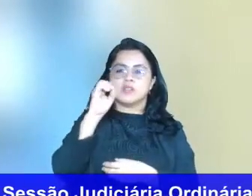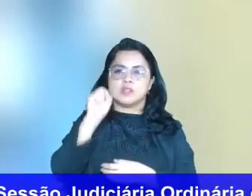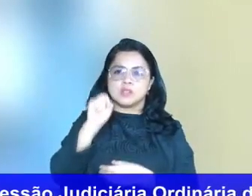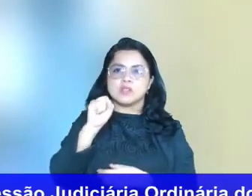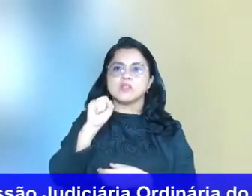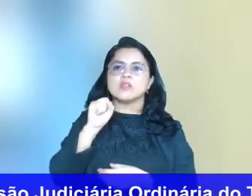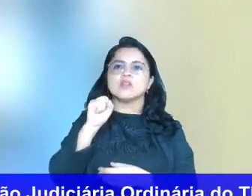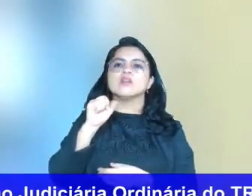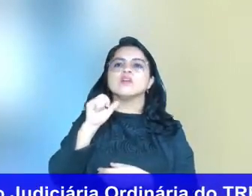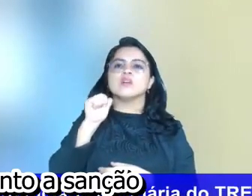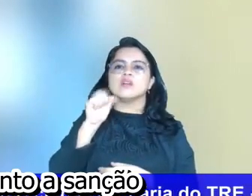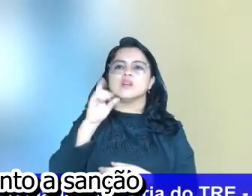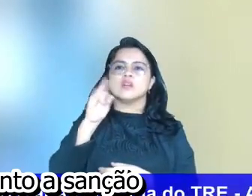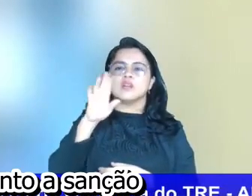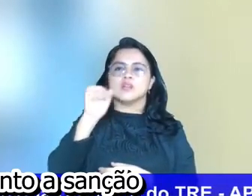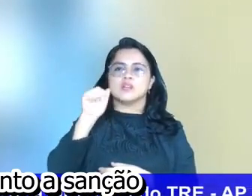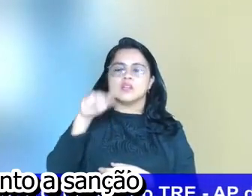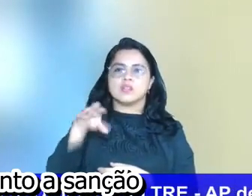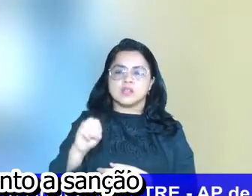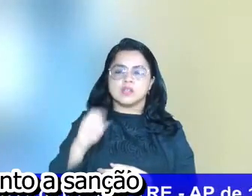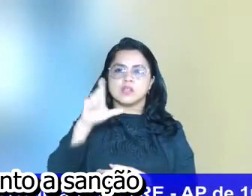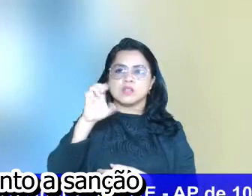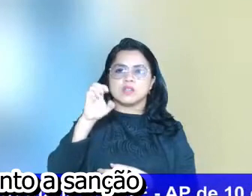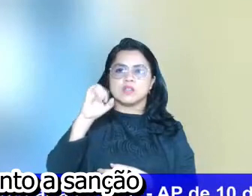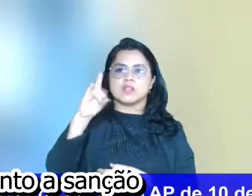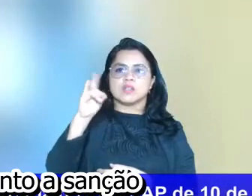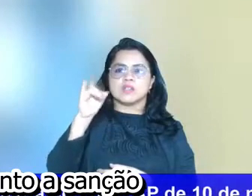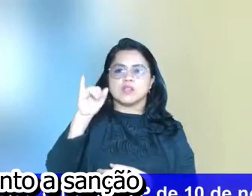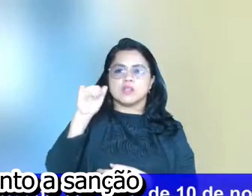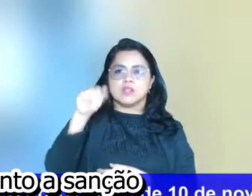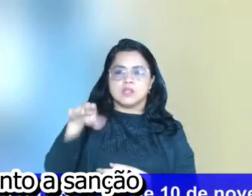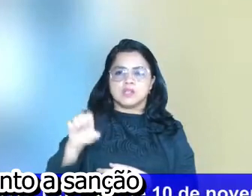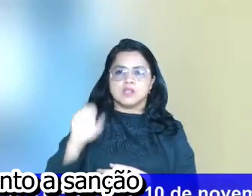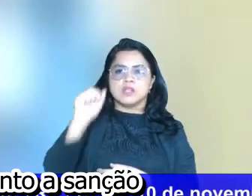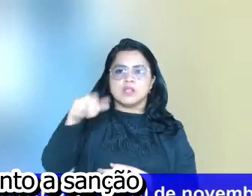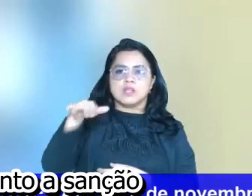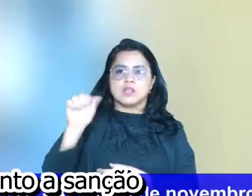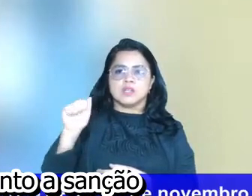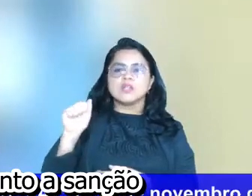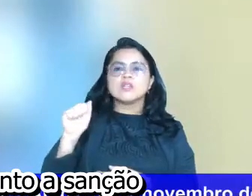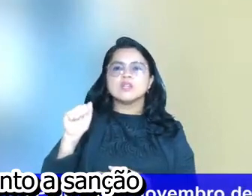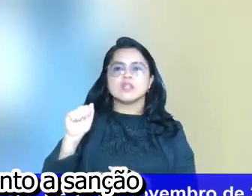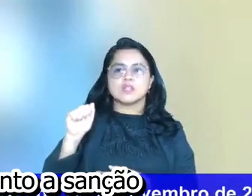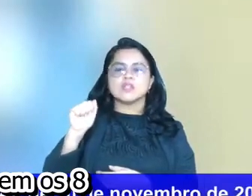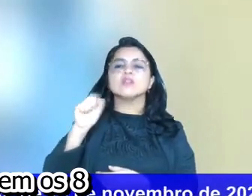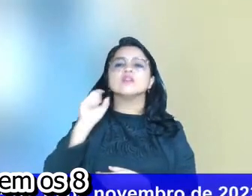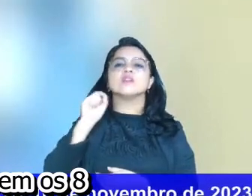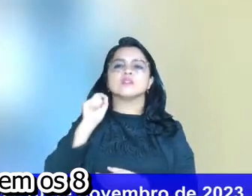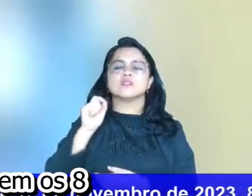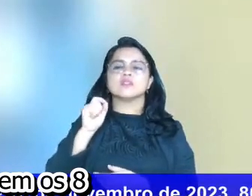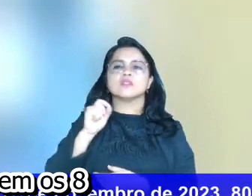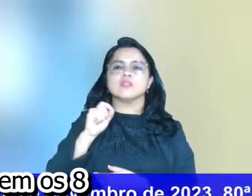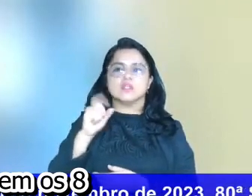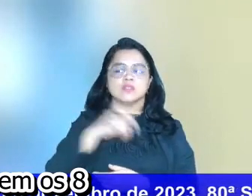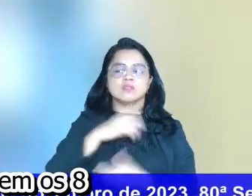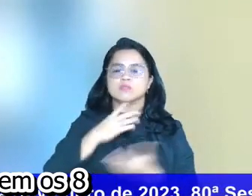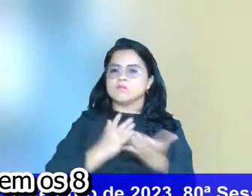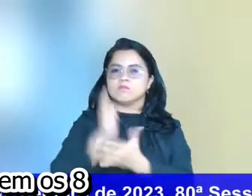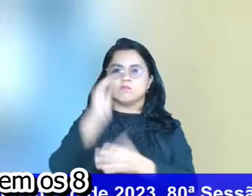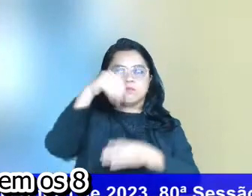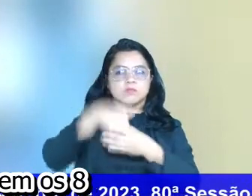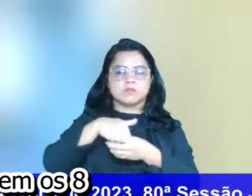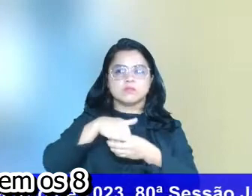Adriano Dias da Costa, Leidiane Barroso Moreira e Ana Zilda da Silva Nascimento a sanção de inelegibilidade